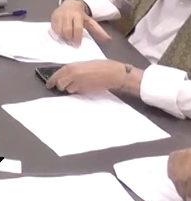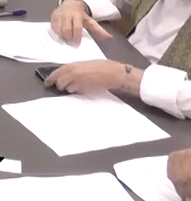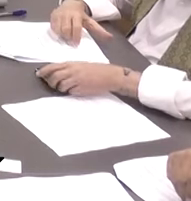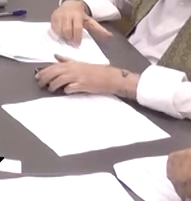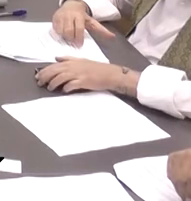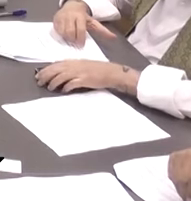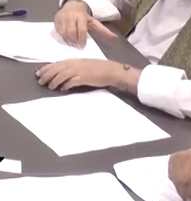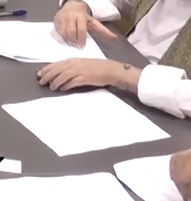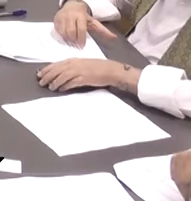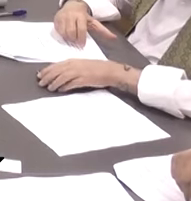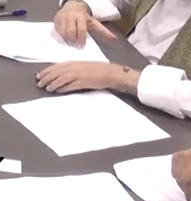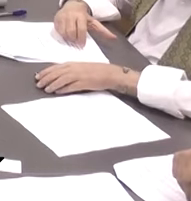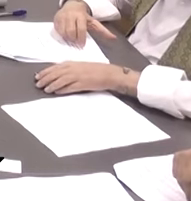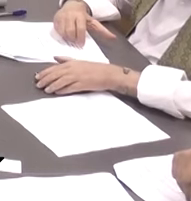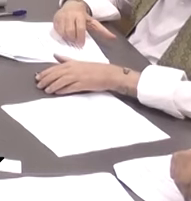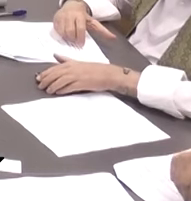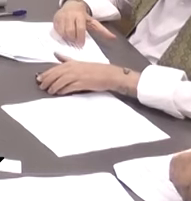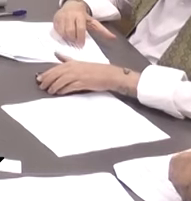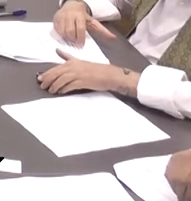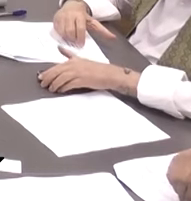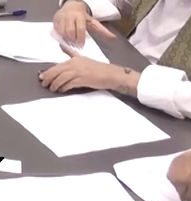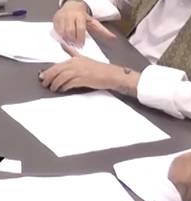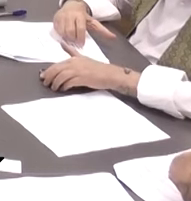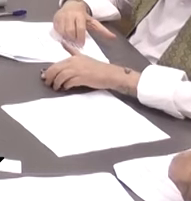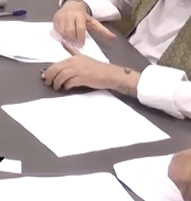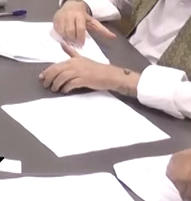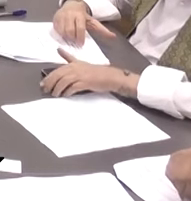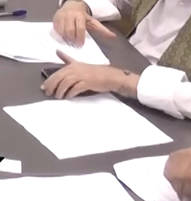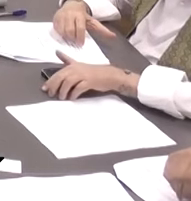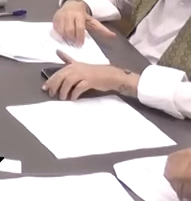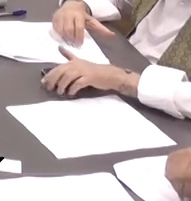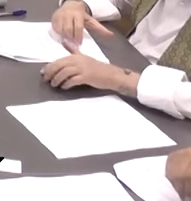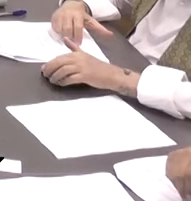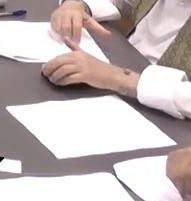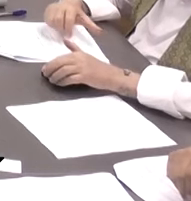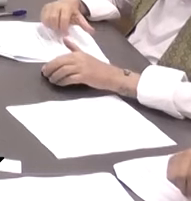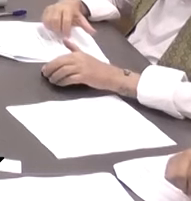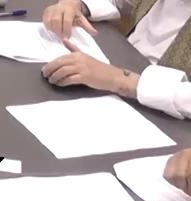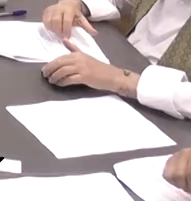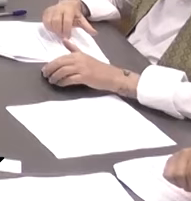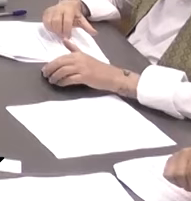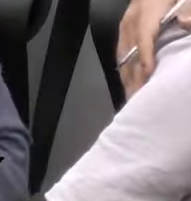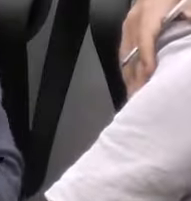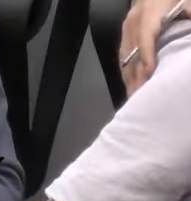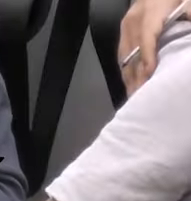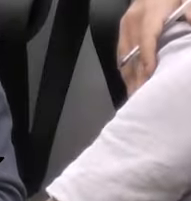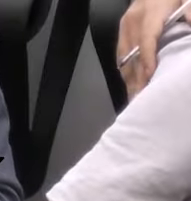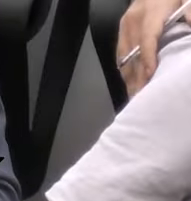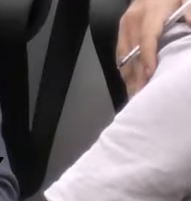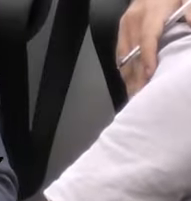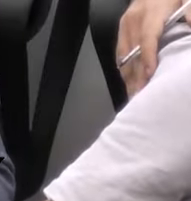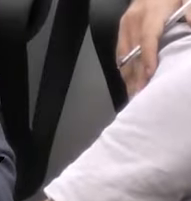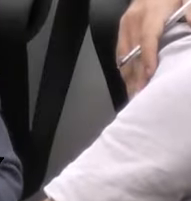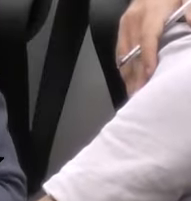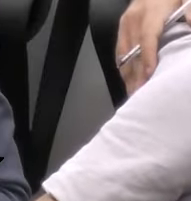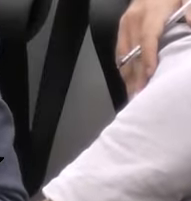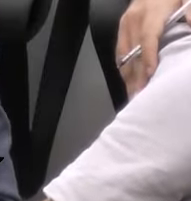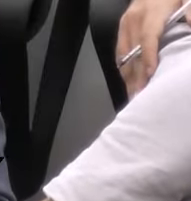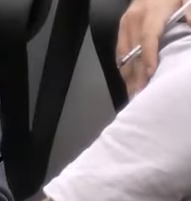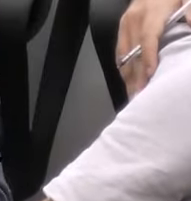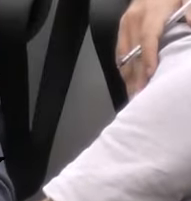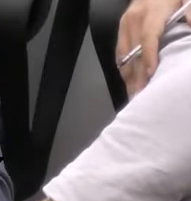discordo no conteúdo, né, do deputado Mink e da deputada Verônica, porque eu acho que essa lei ela busca